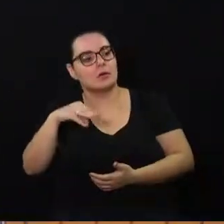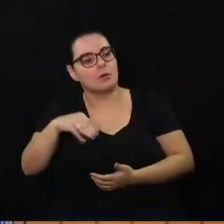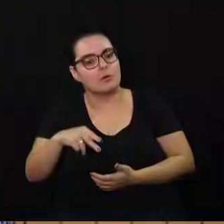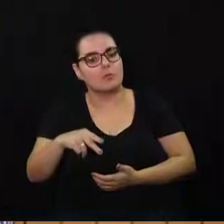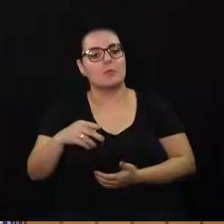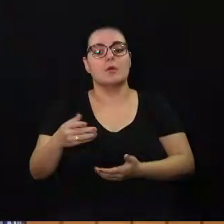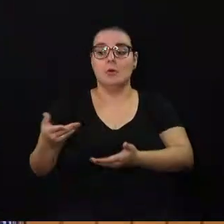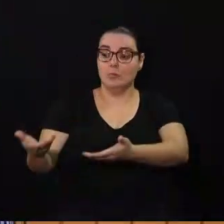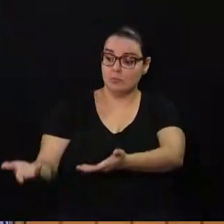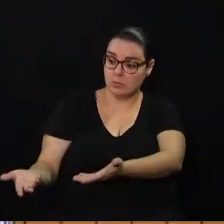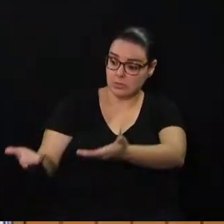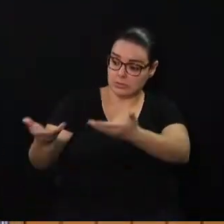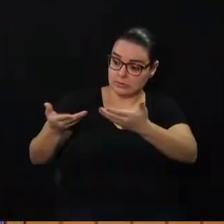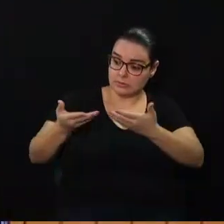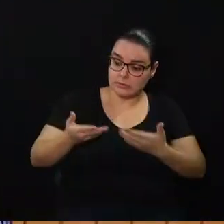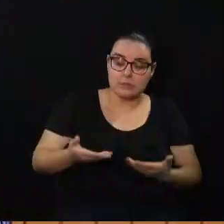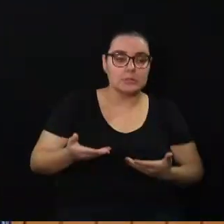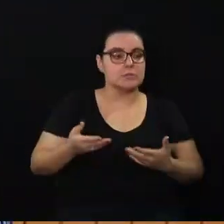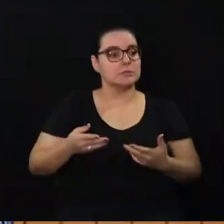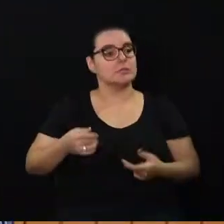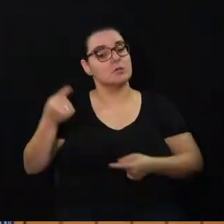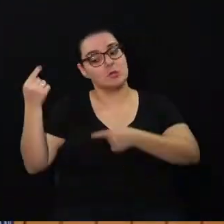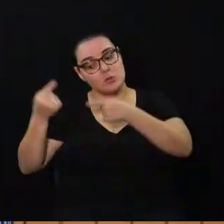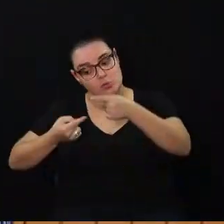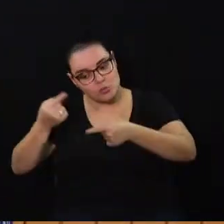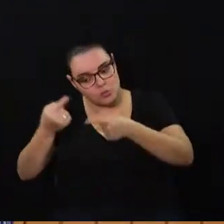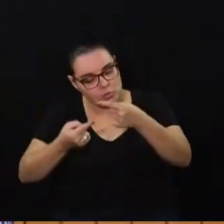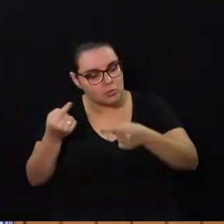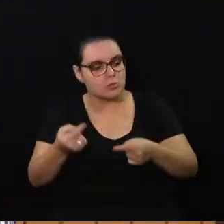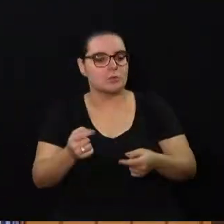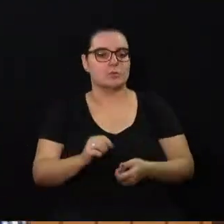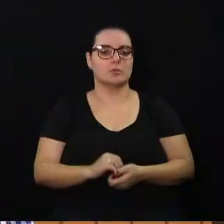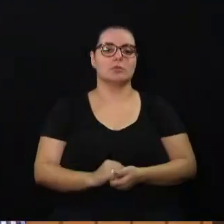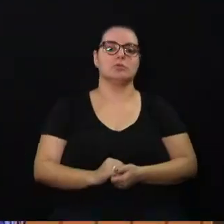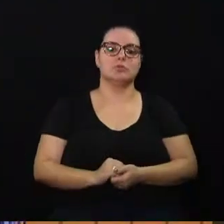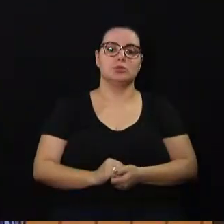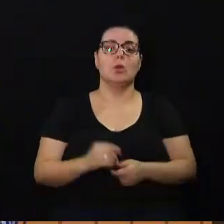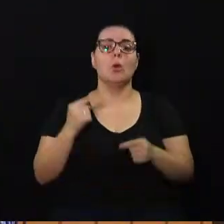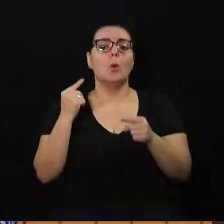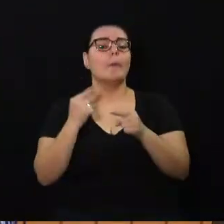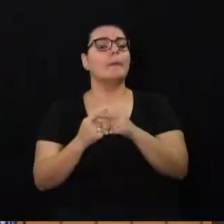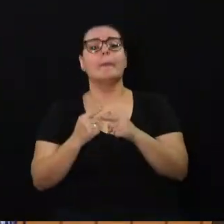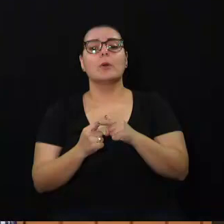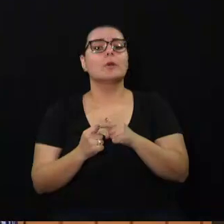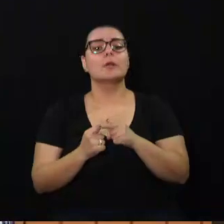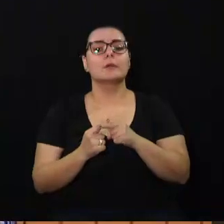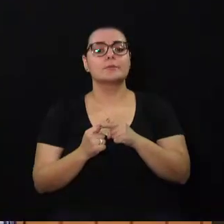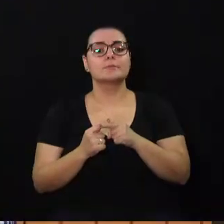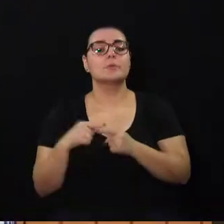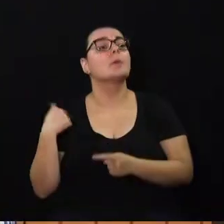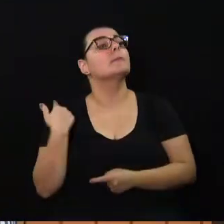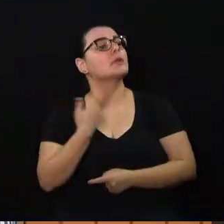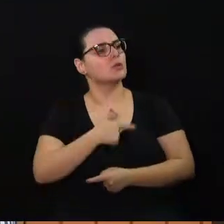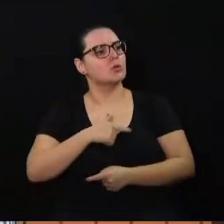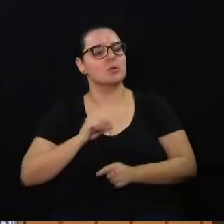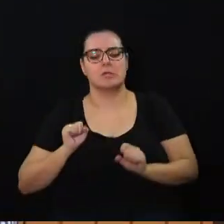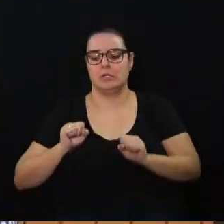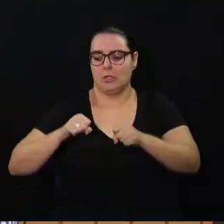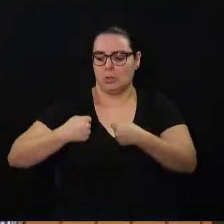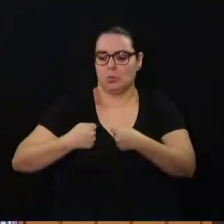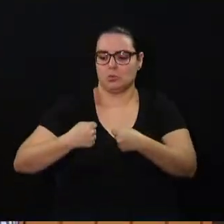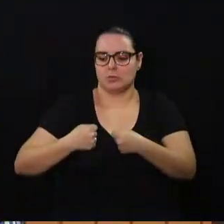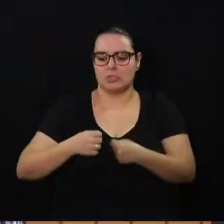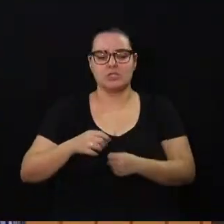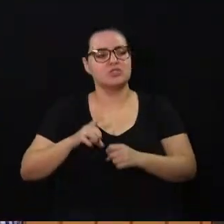trazer este esse debate essa discussão porque pra nossa luta na direitos